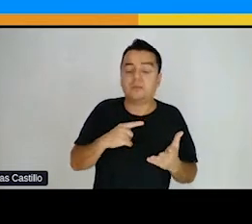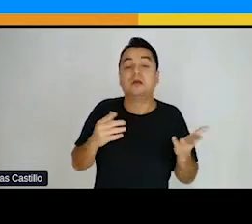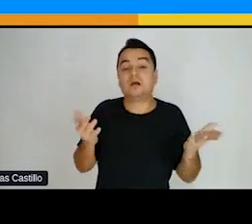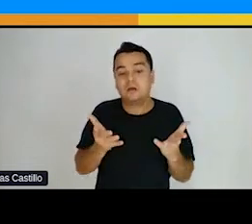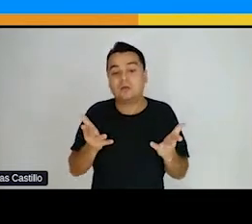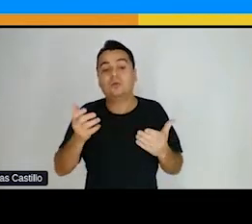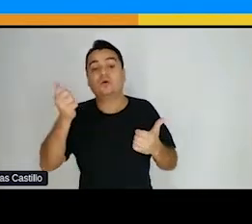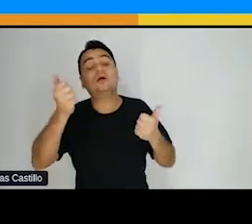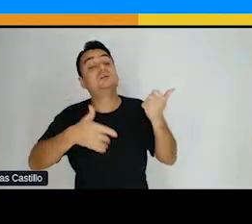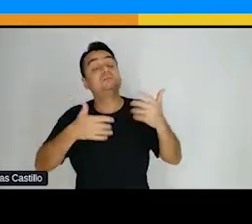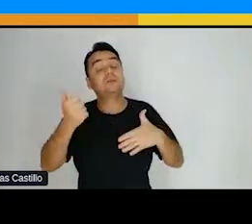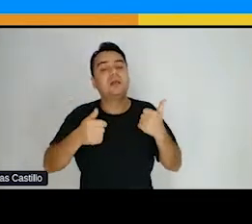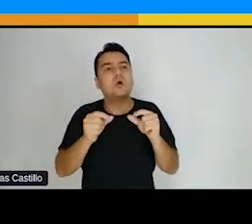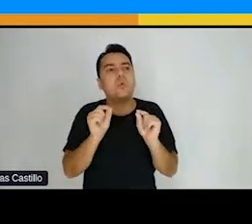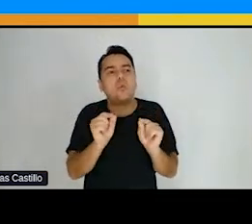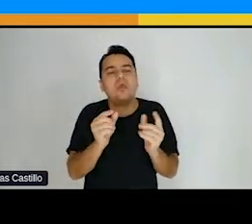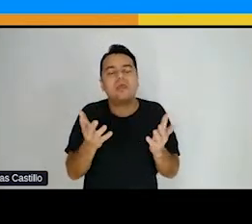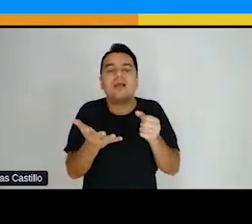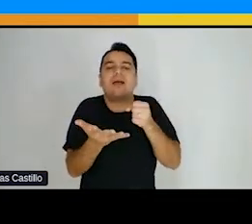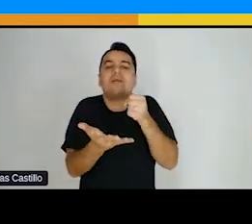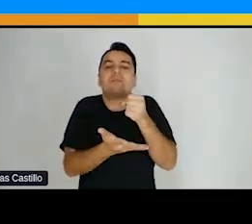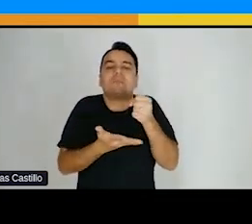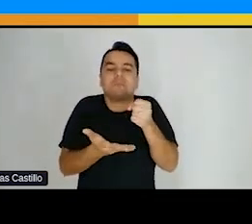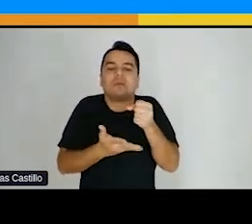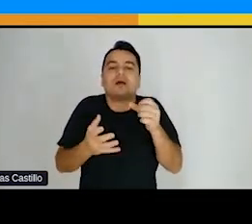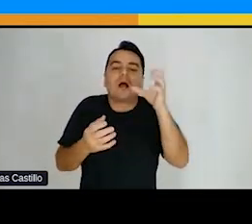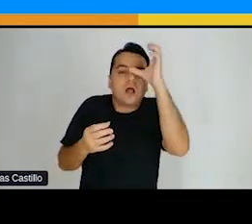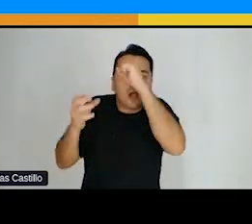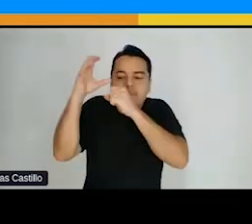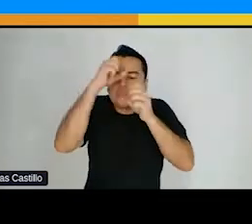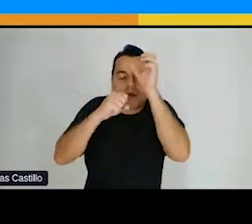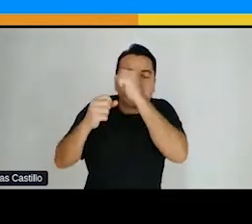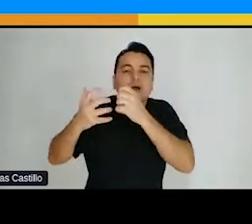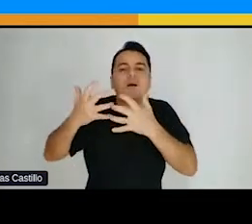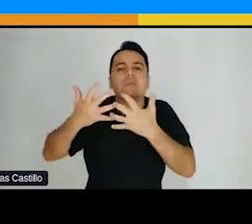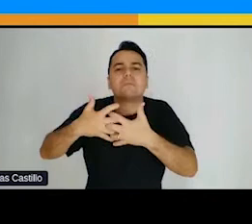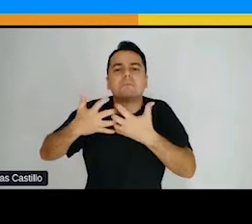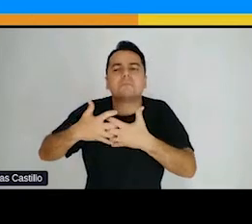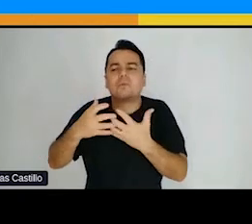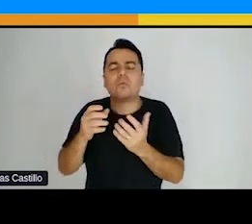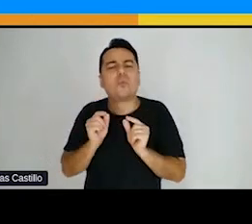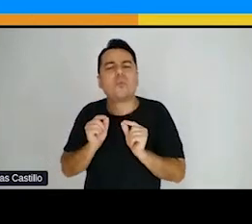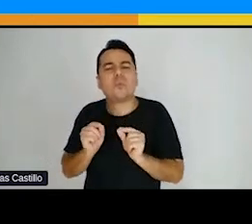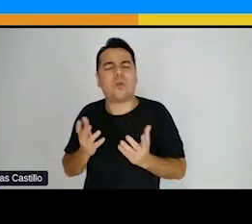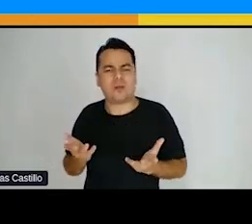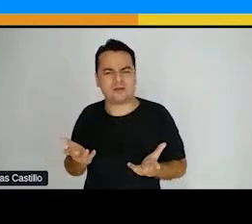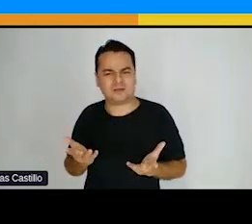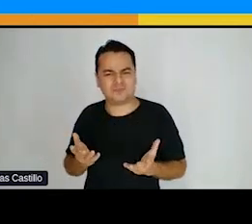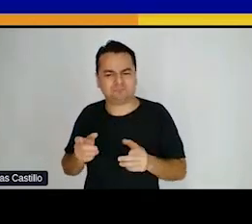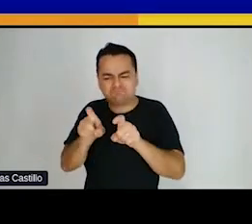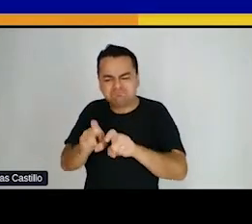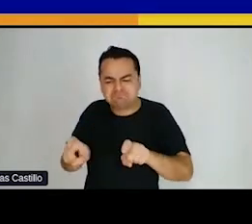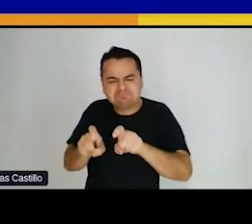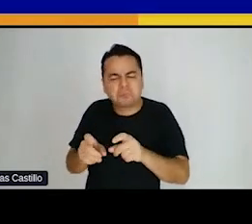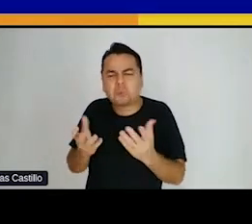aqui o que é o básico, né, de aprendizado de máquina, tentar entender o que isso significa.